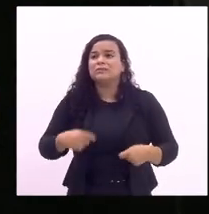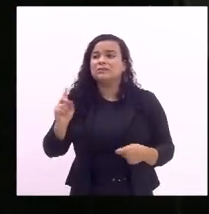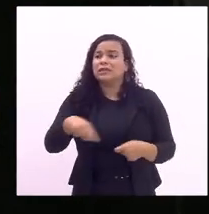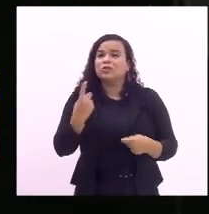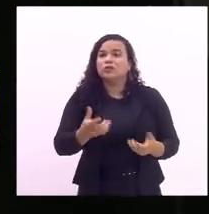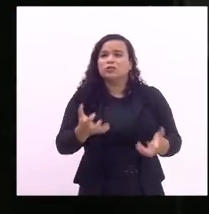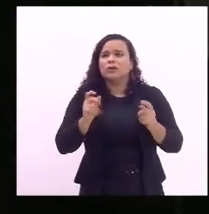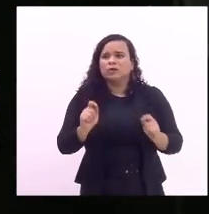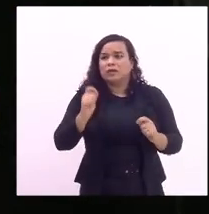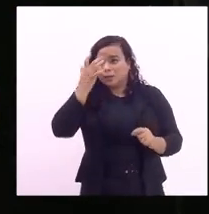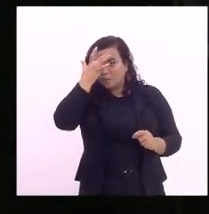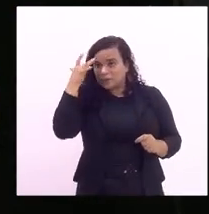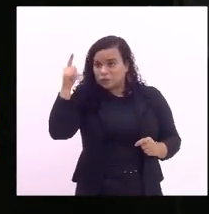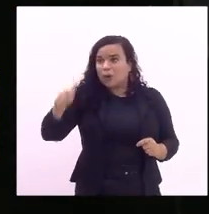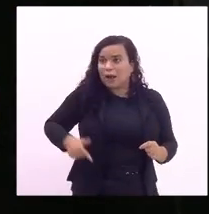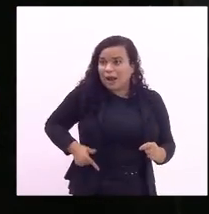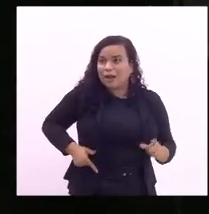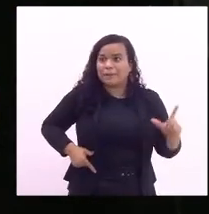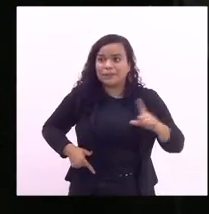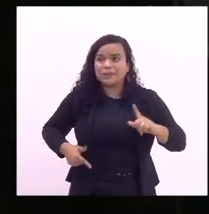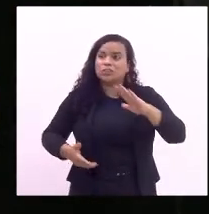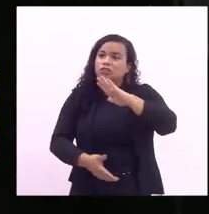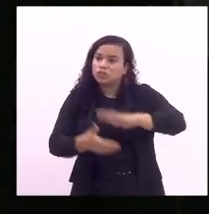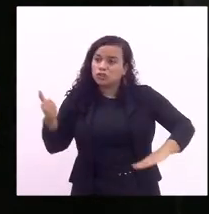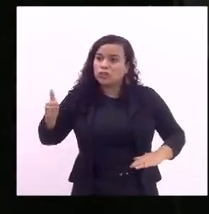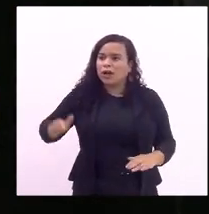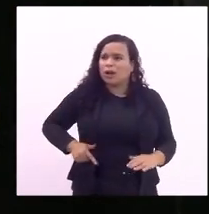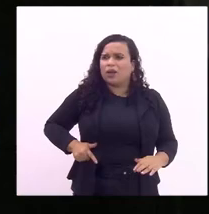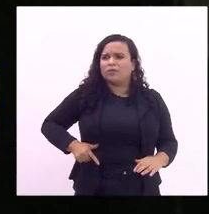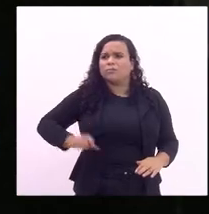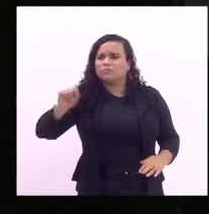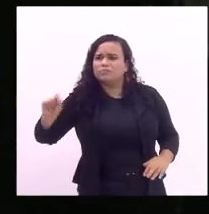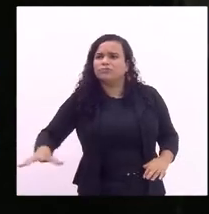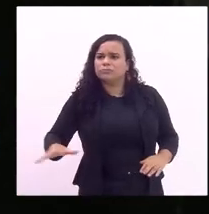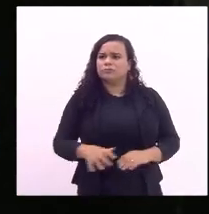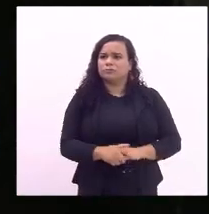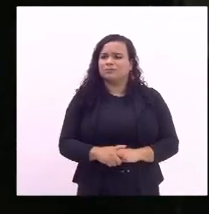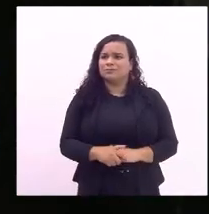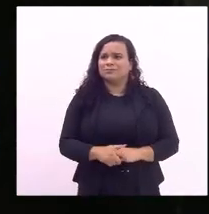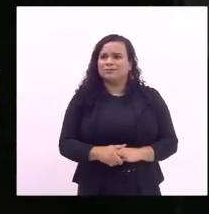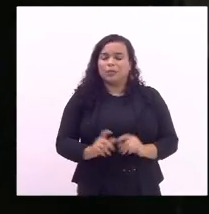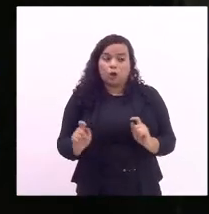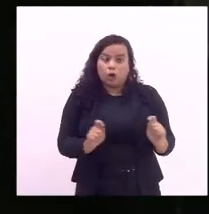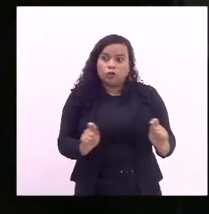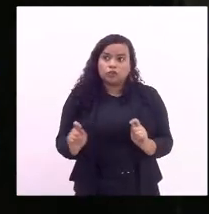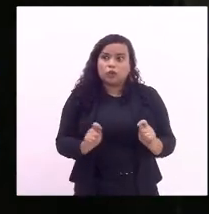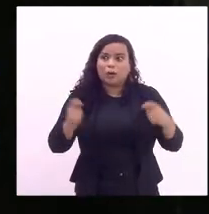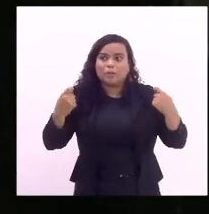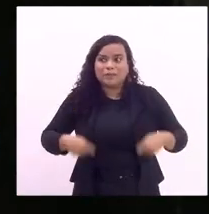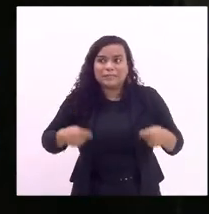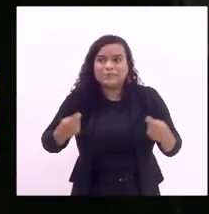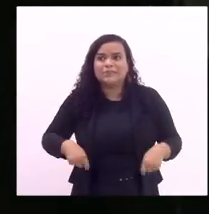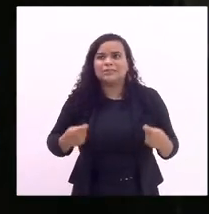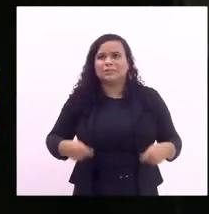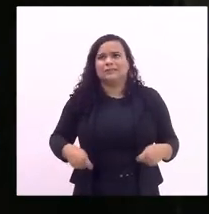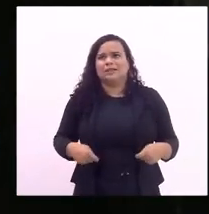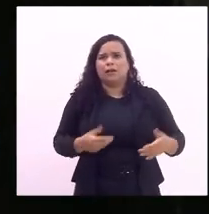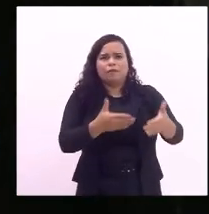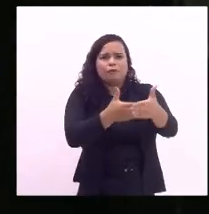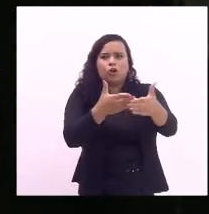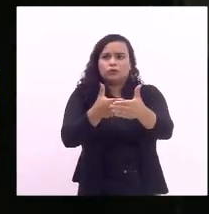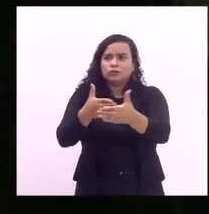tem arma seja retirada a arma. A gente quer que haja controle das nossas